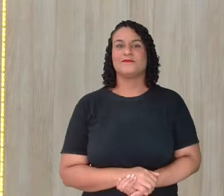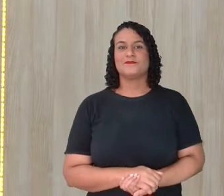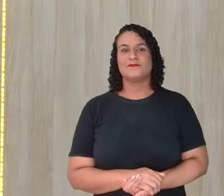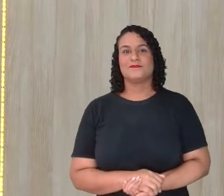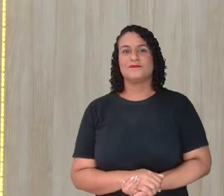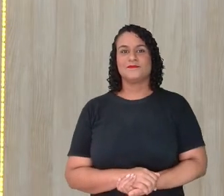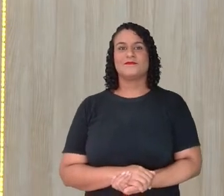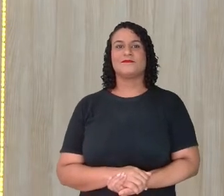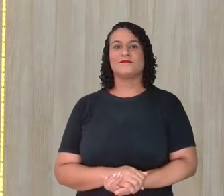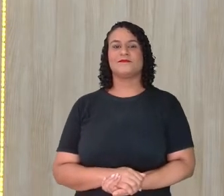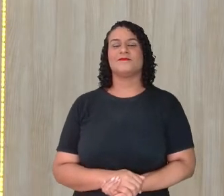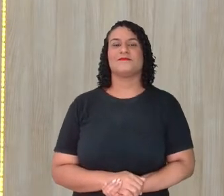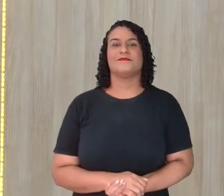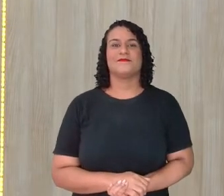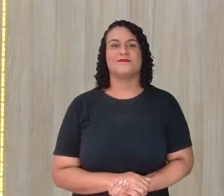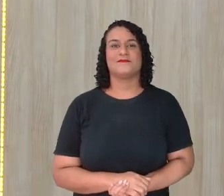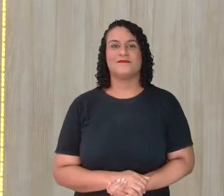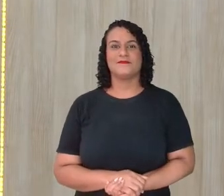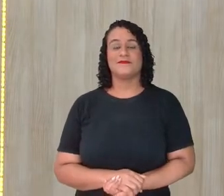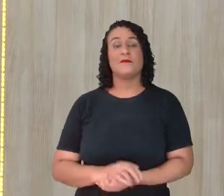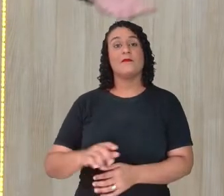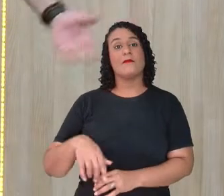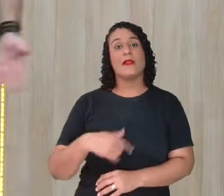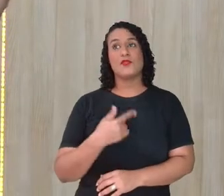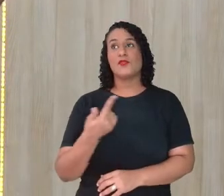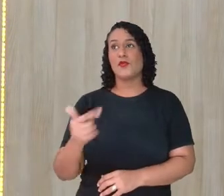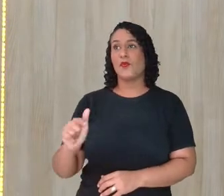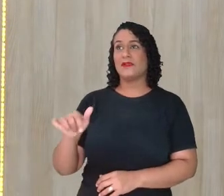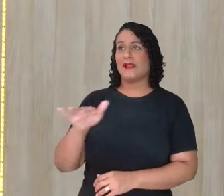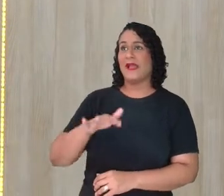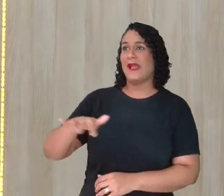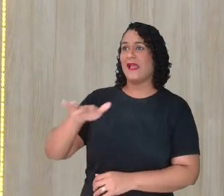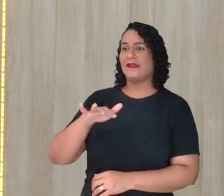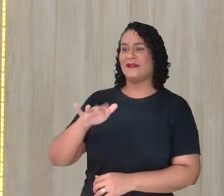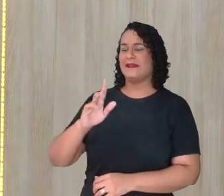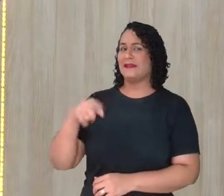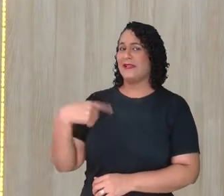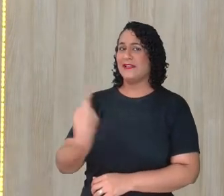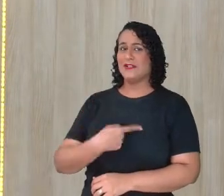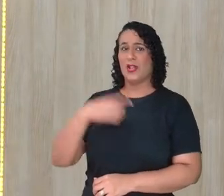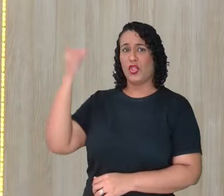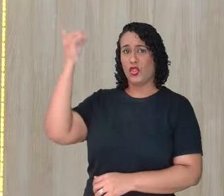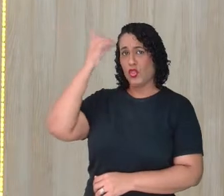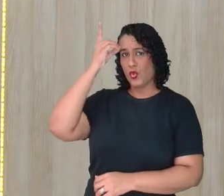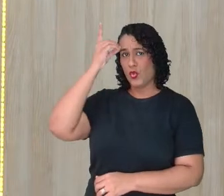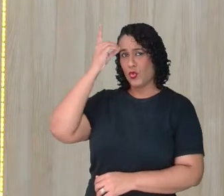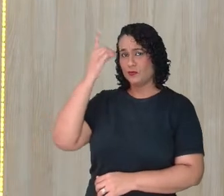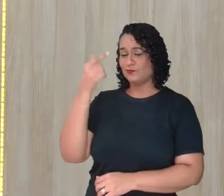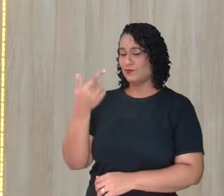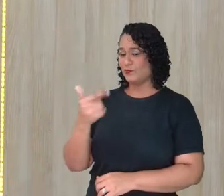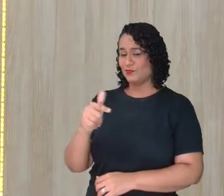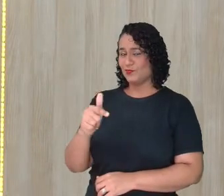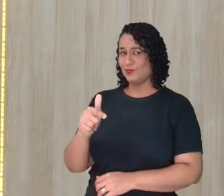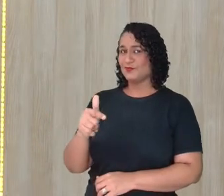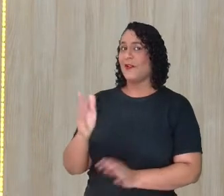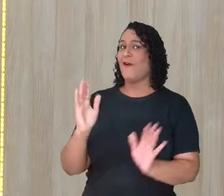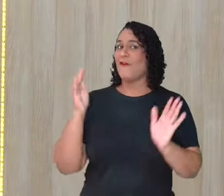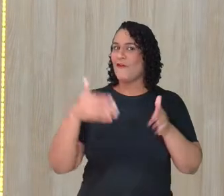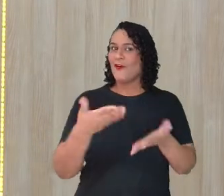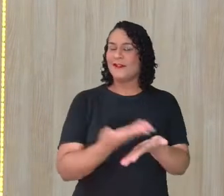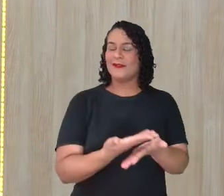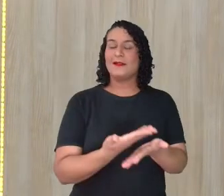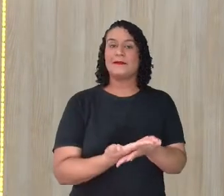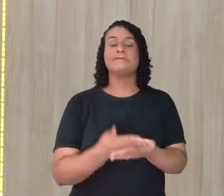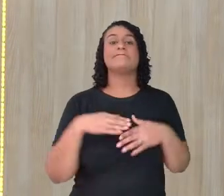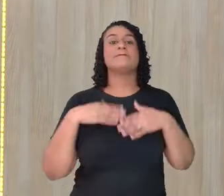que se aventurar por outras áreas que a gente não tem tanto talento para isso, né? Então vamos para a aula. Veja,